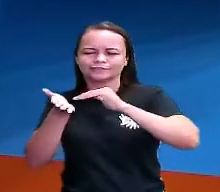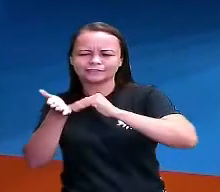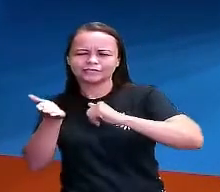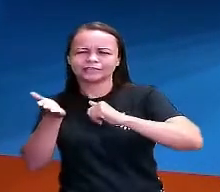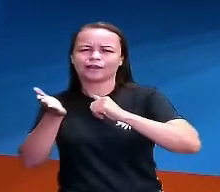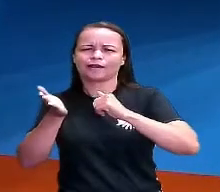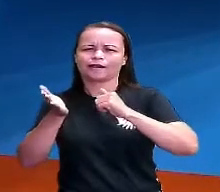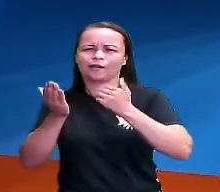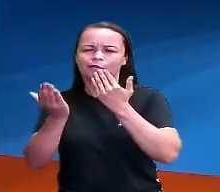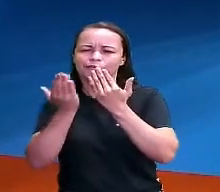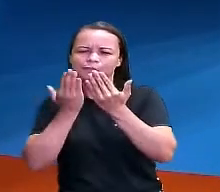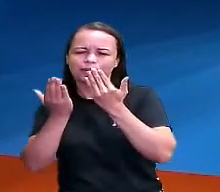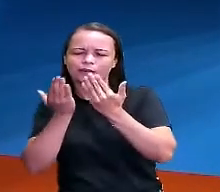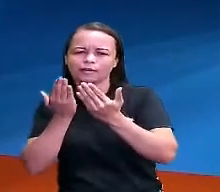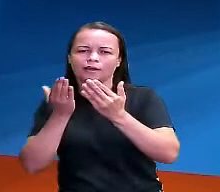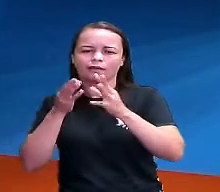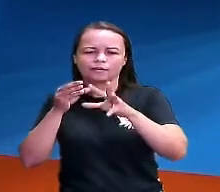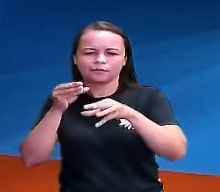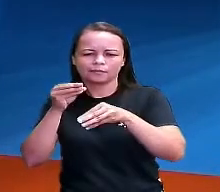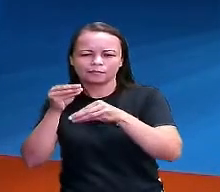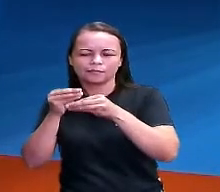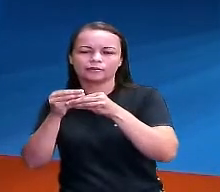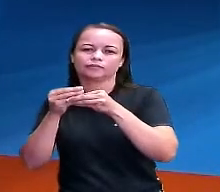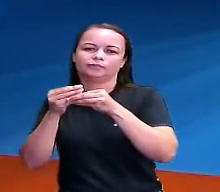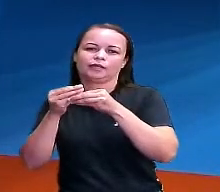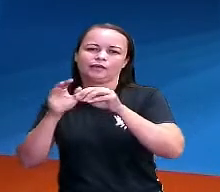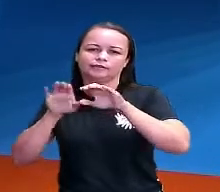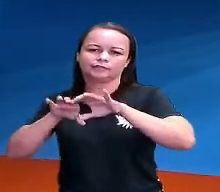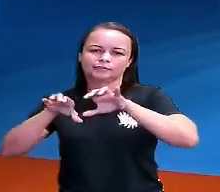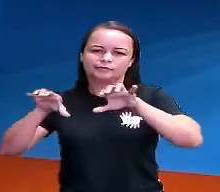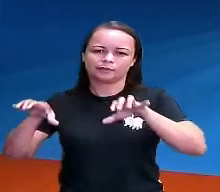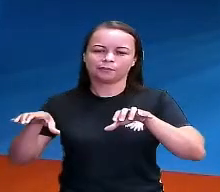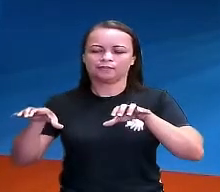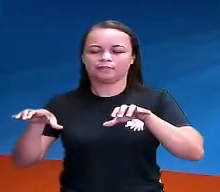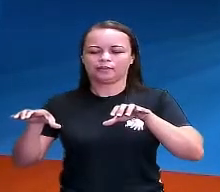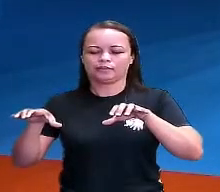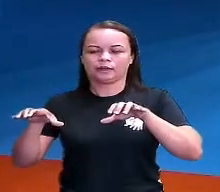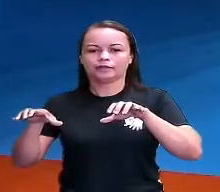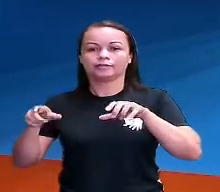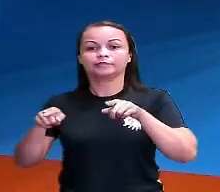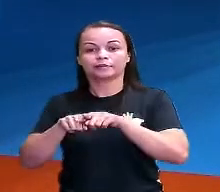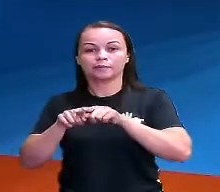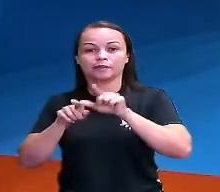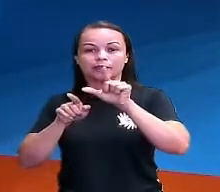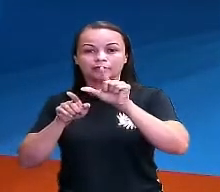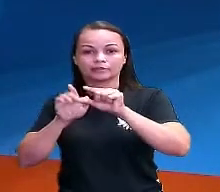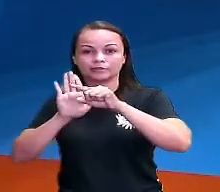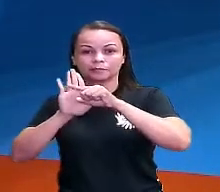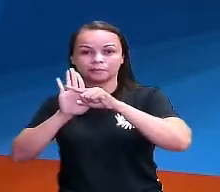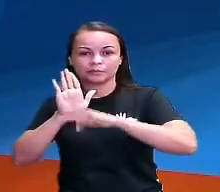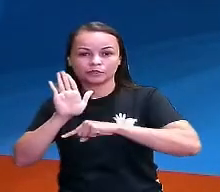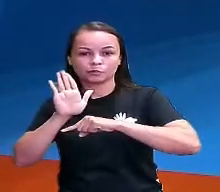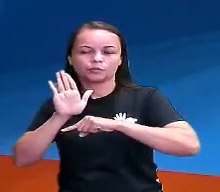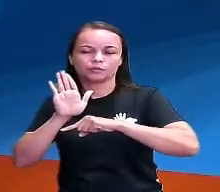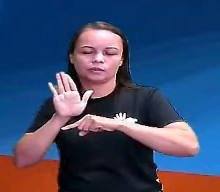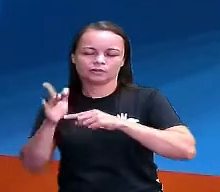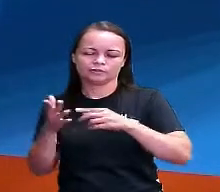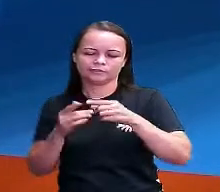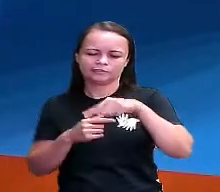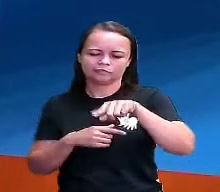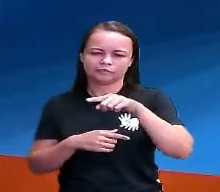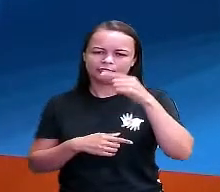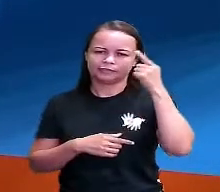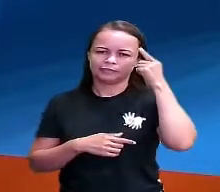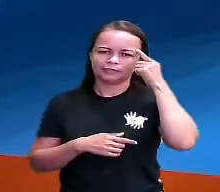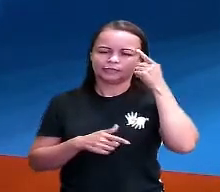de comparar, de completar, de separar, de diminuir, tá? Se você entendeu